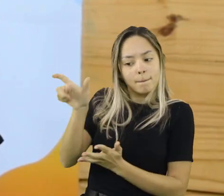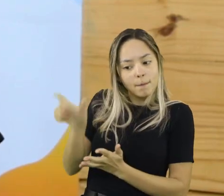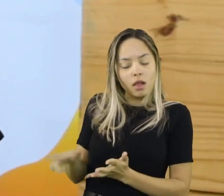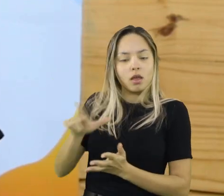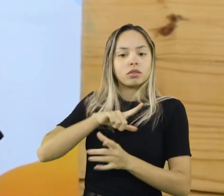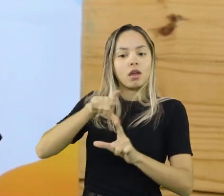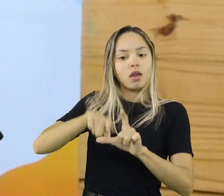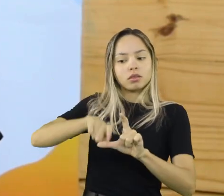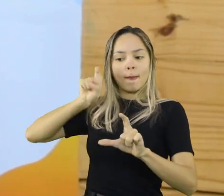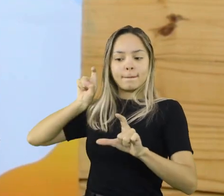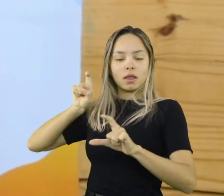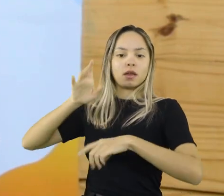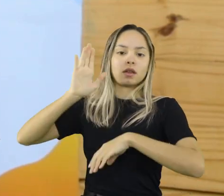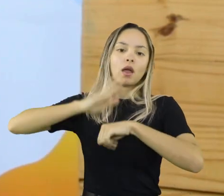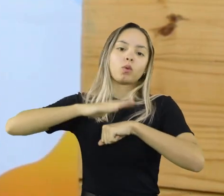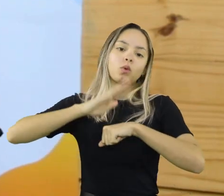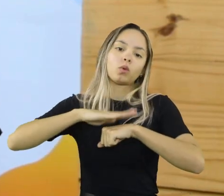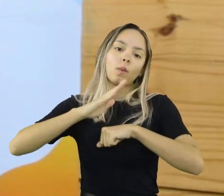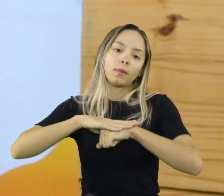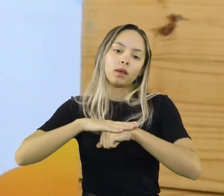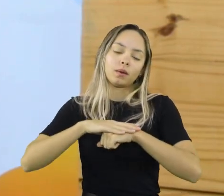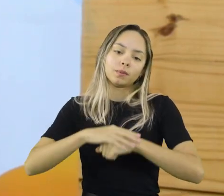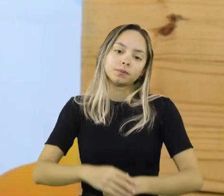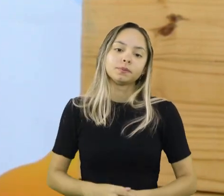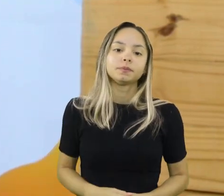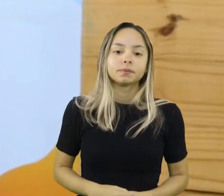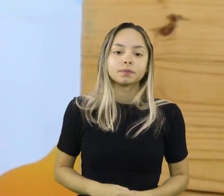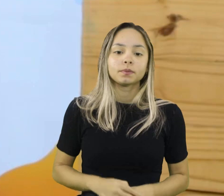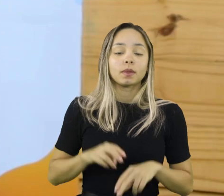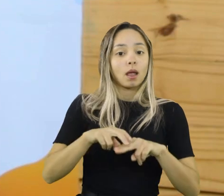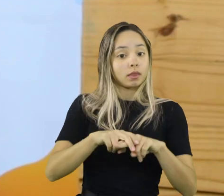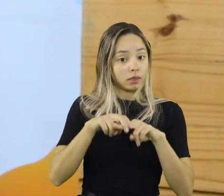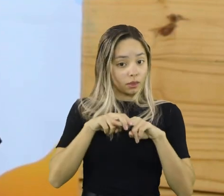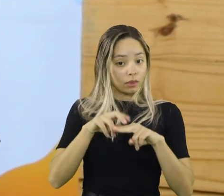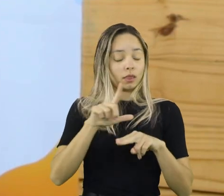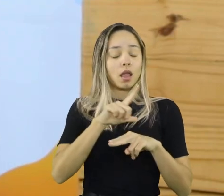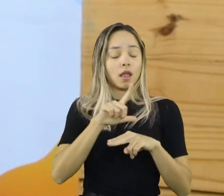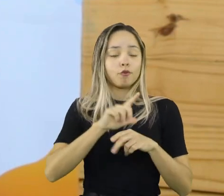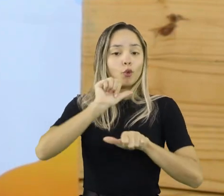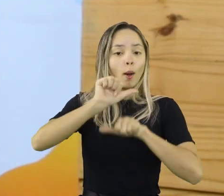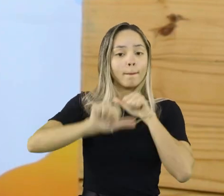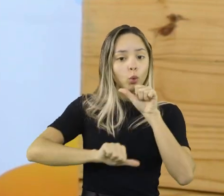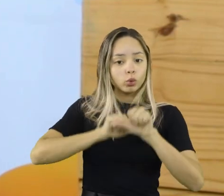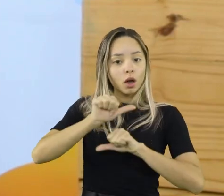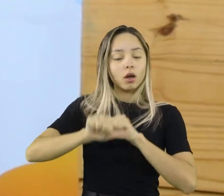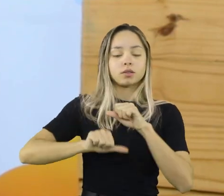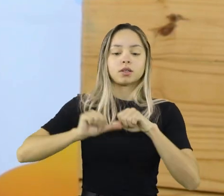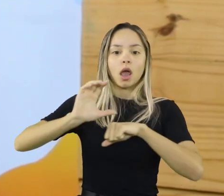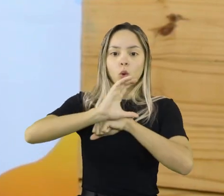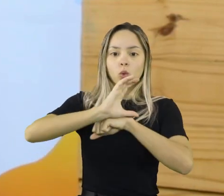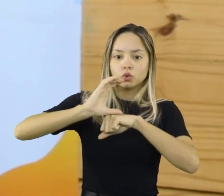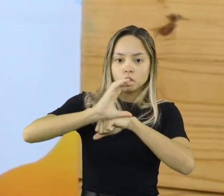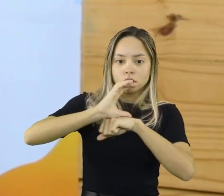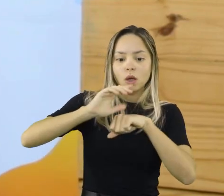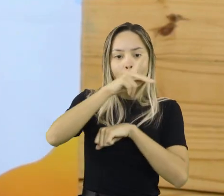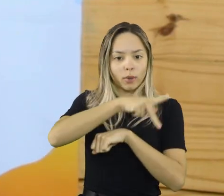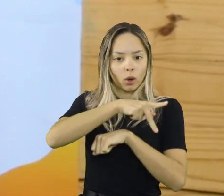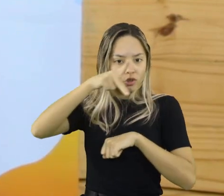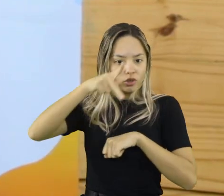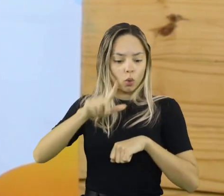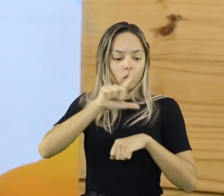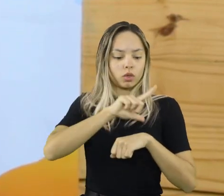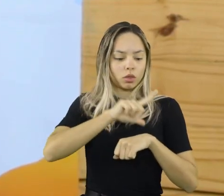independência. Então, a gente tem aí uma mudança um pouquinho na Constituição, os professores passam a atuar cada um na